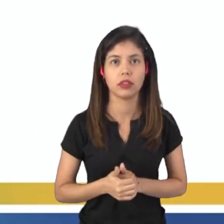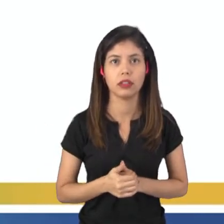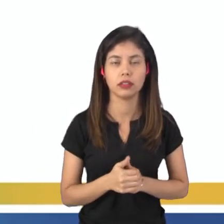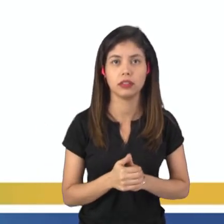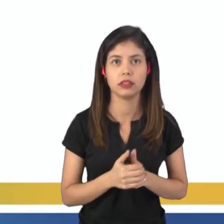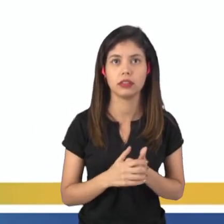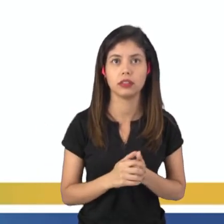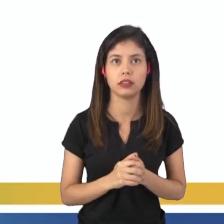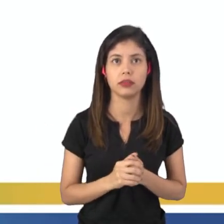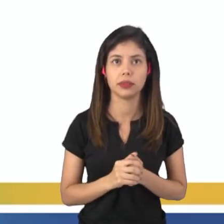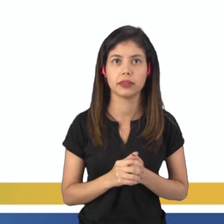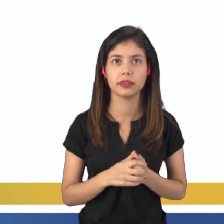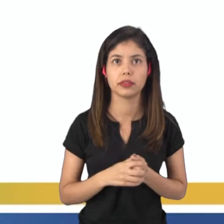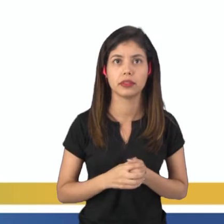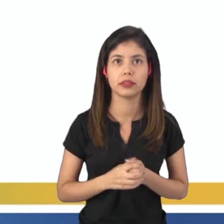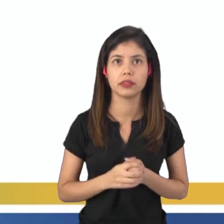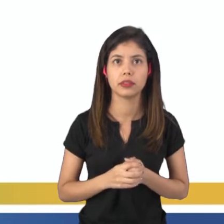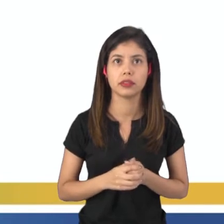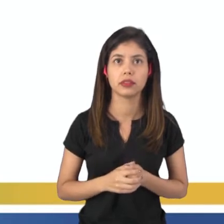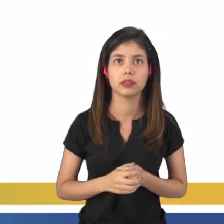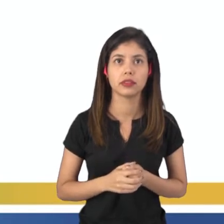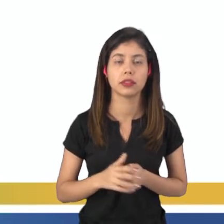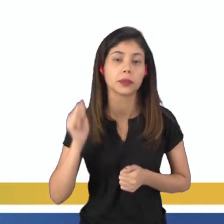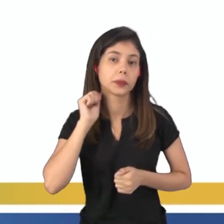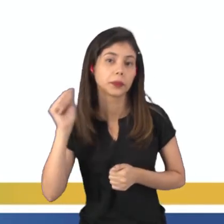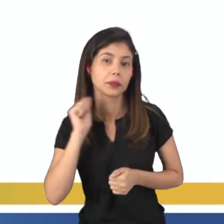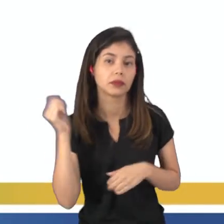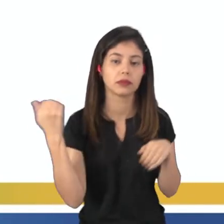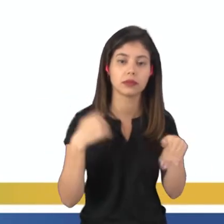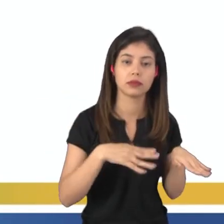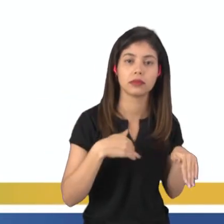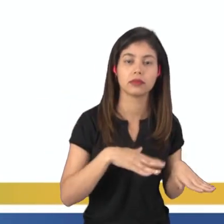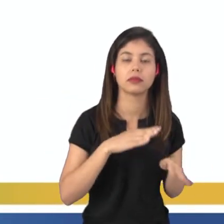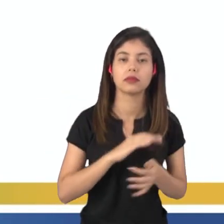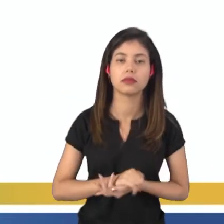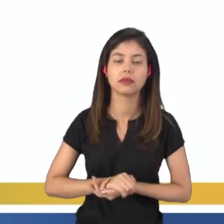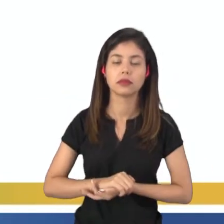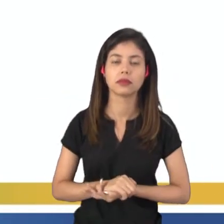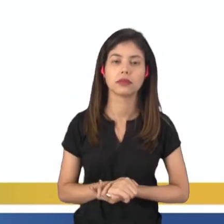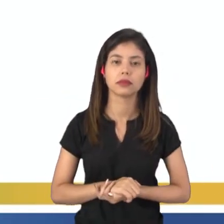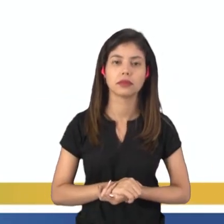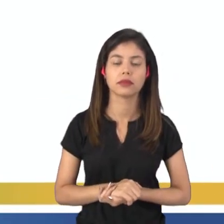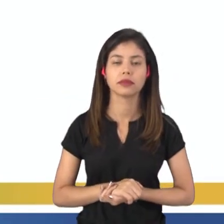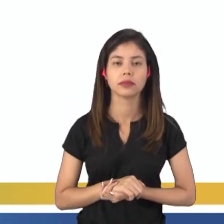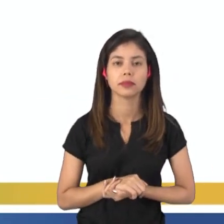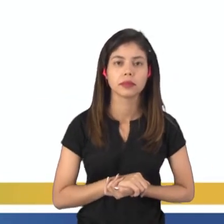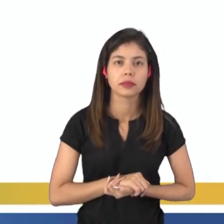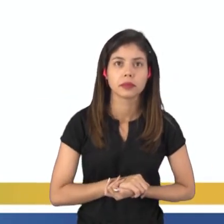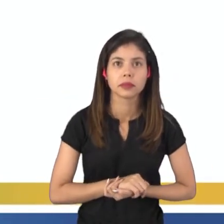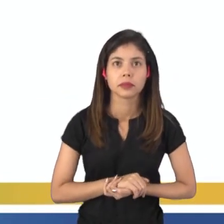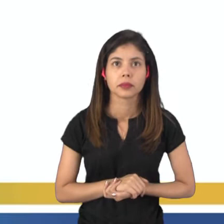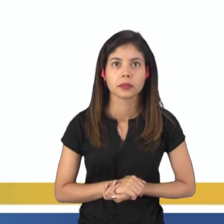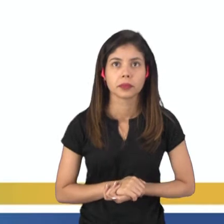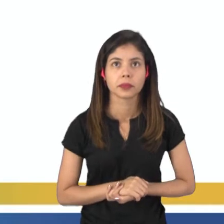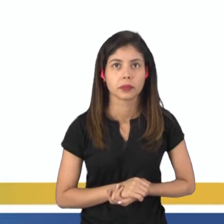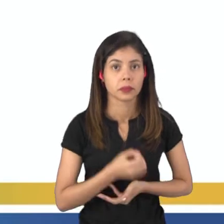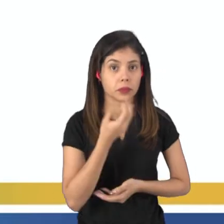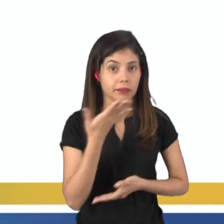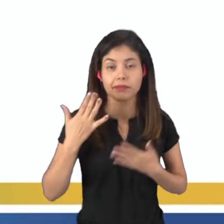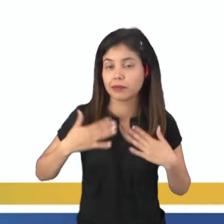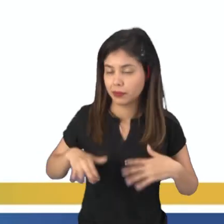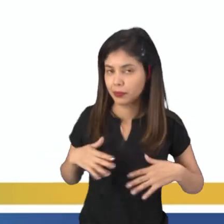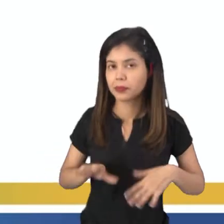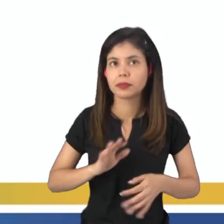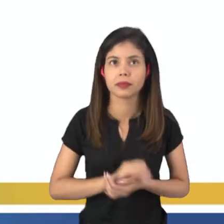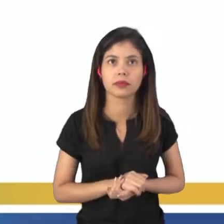conseguiu identificar quem é essa outra queda? Muito bem, no período de agosto para setembro. Então, foi muito